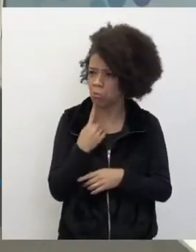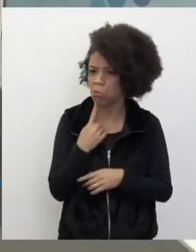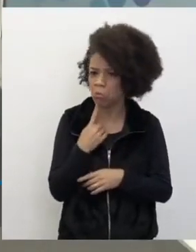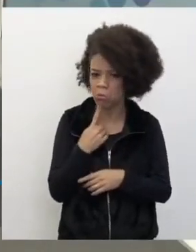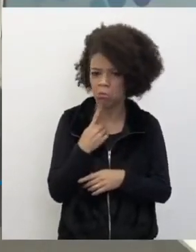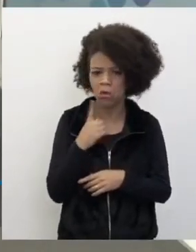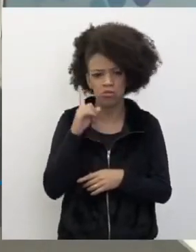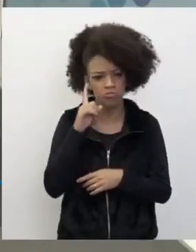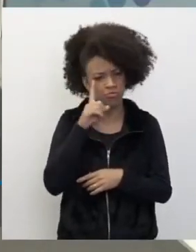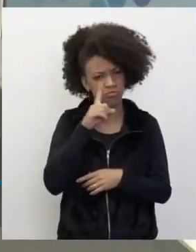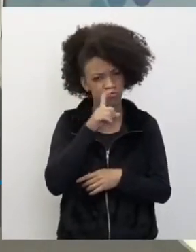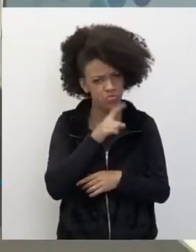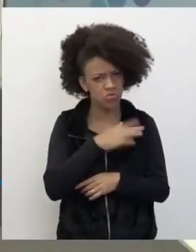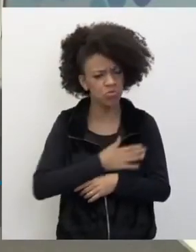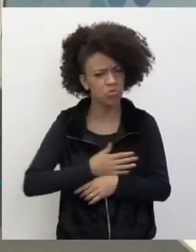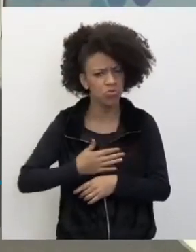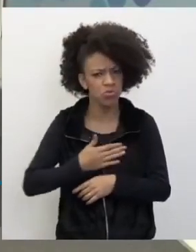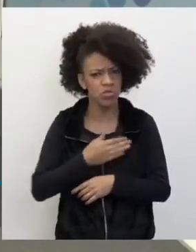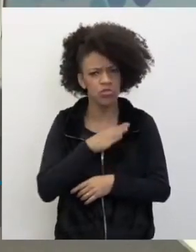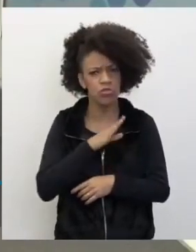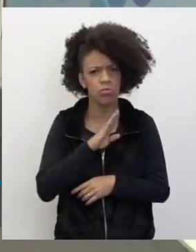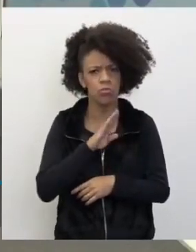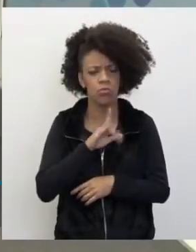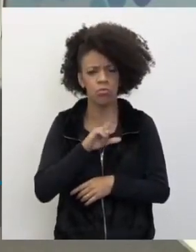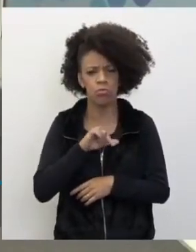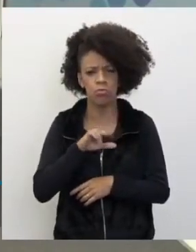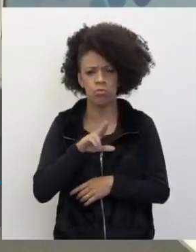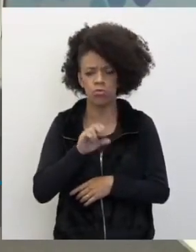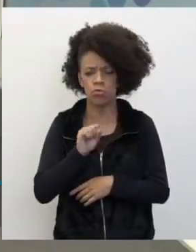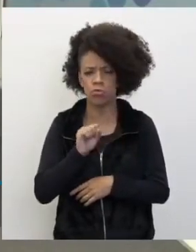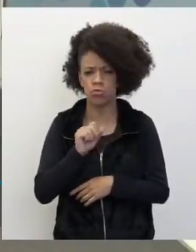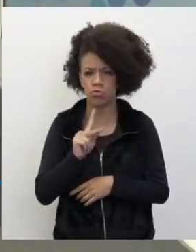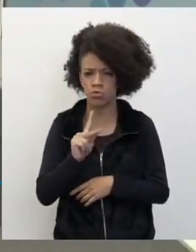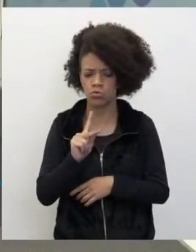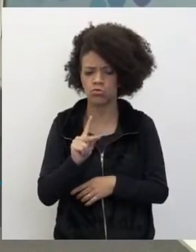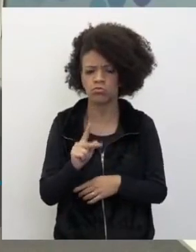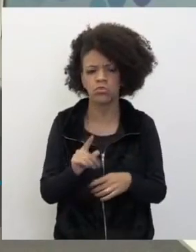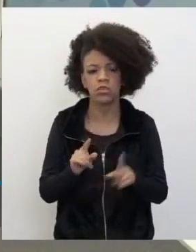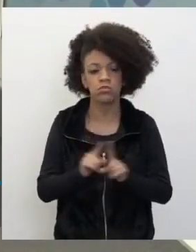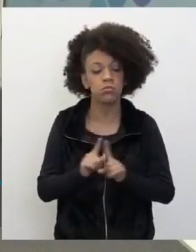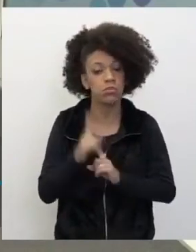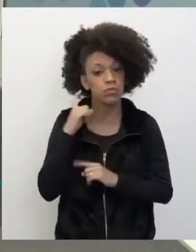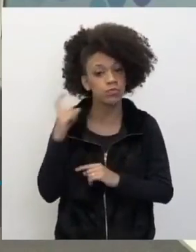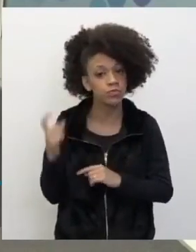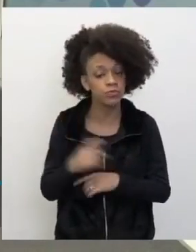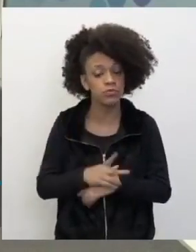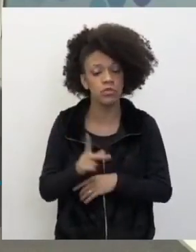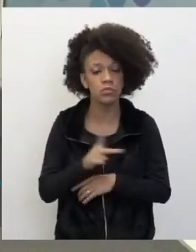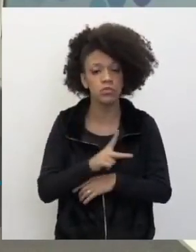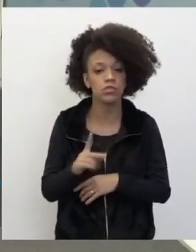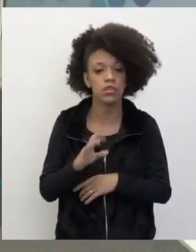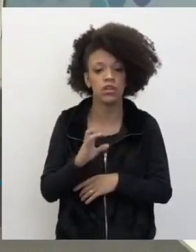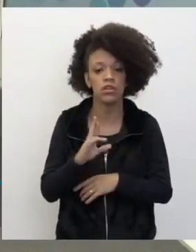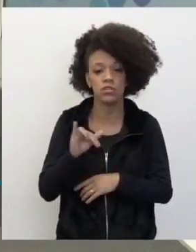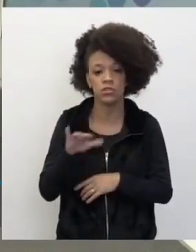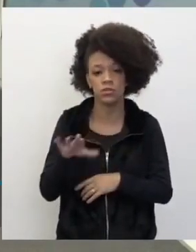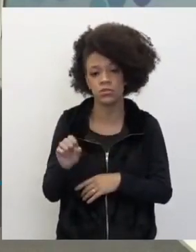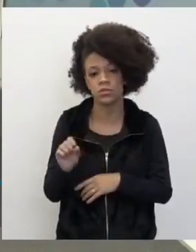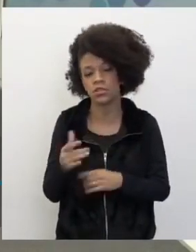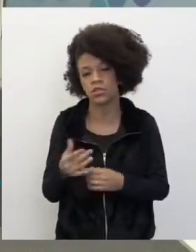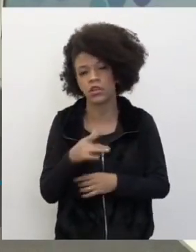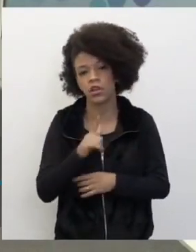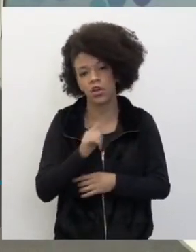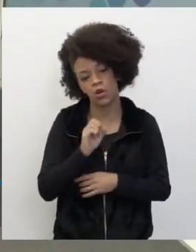alguém falar assim que gosta, blues, soul. Professora difícil. Creuza, o gospel, né, que é muito desse blues,